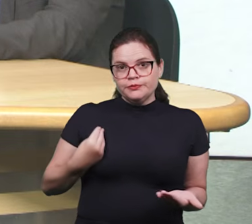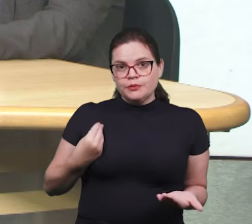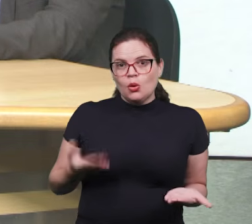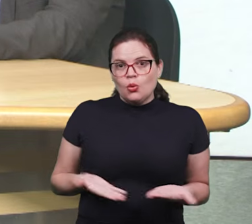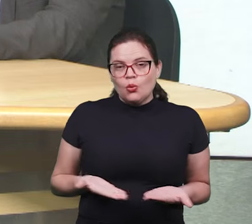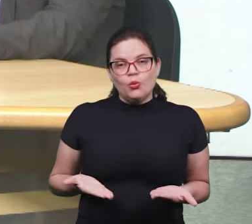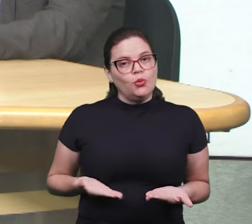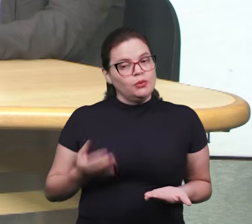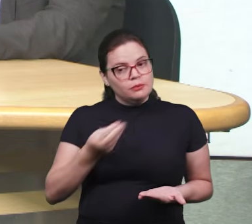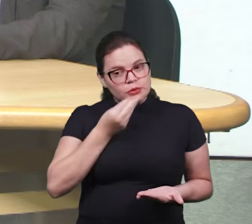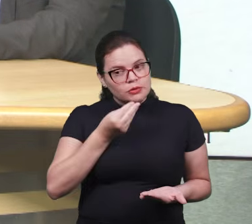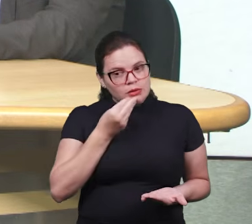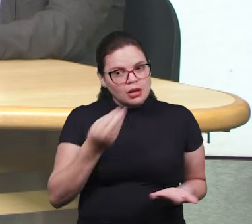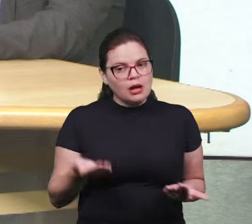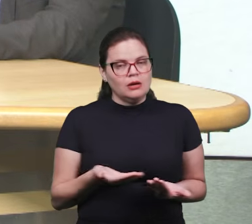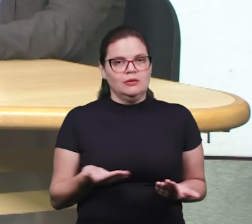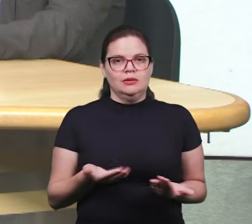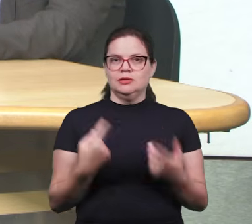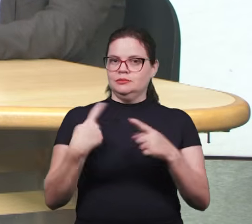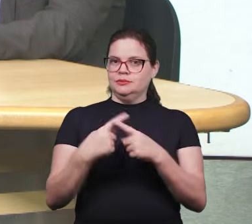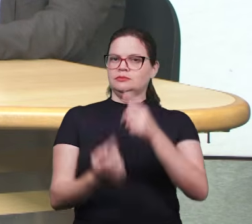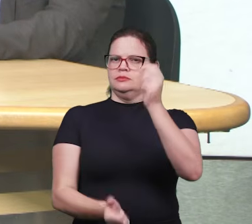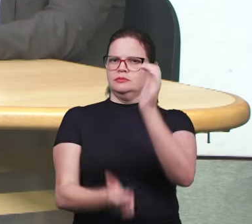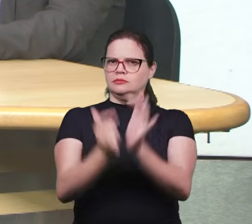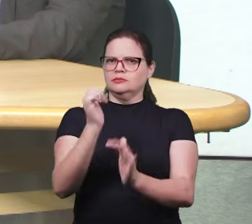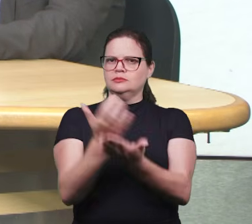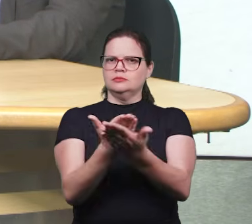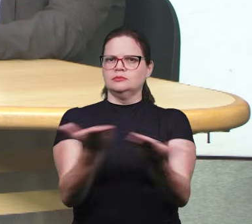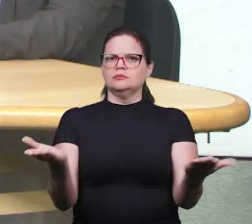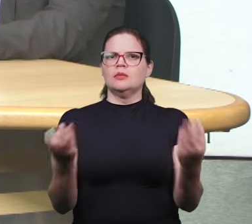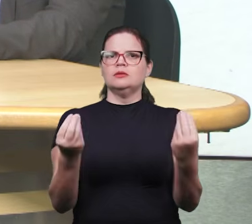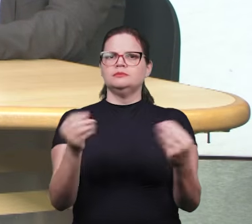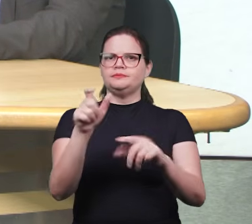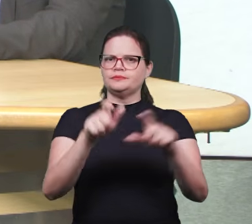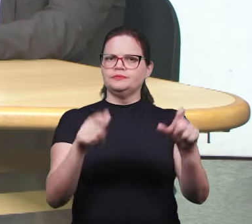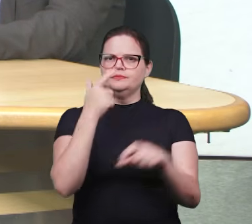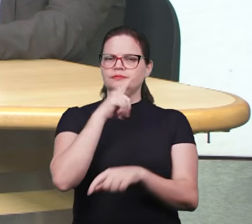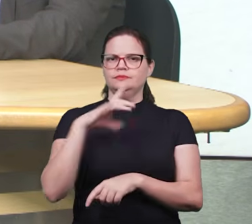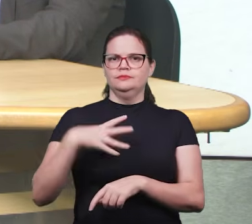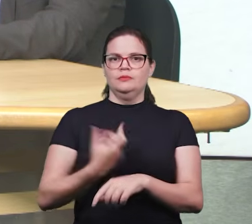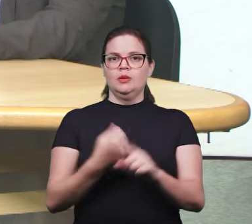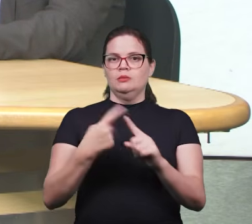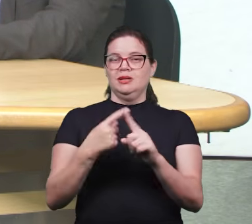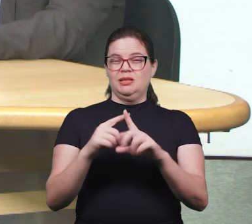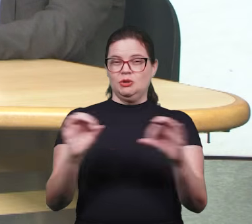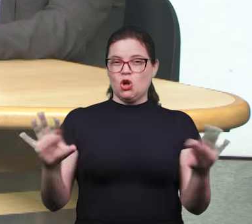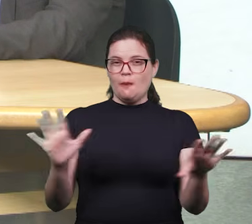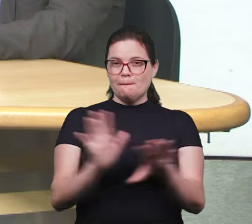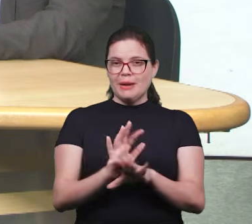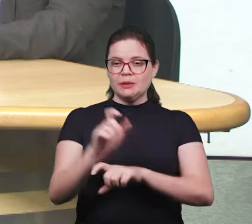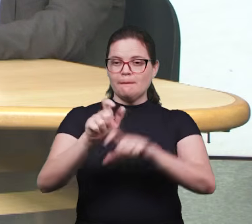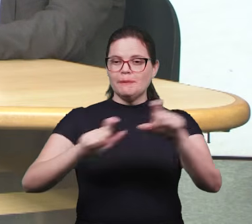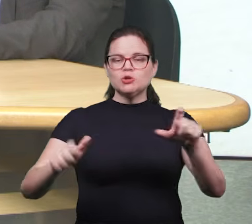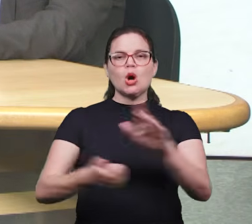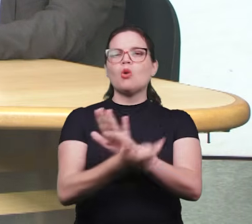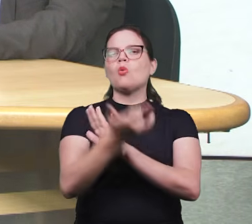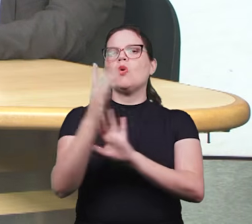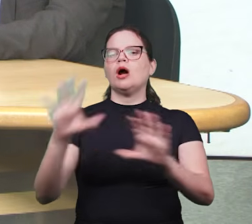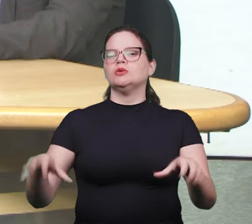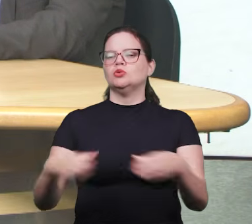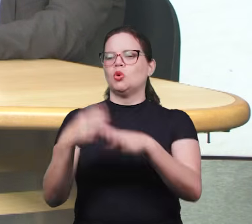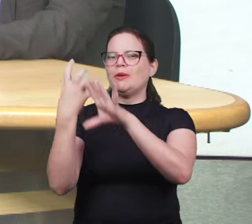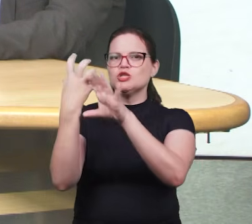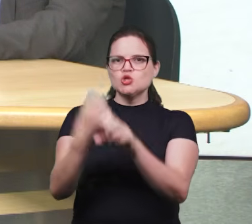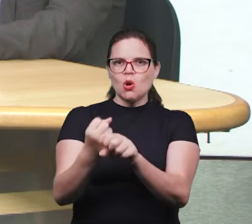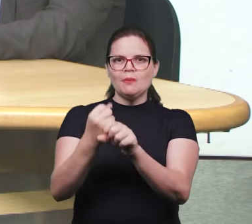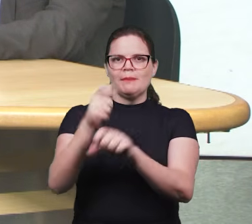azeite ele está sendo derramado para a salvação de vidas. Porque quando completar o número de salvos, não tem mais